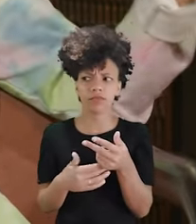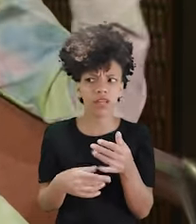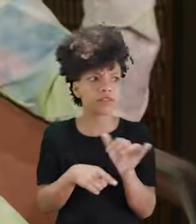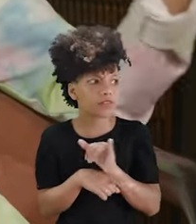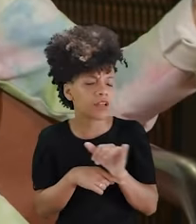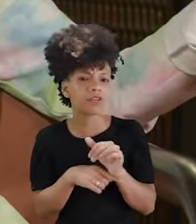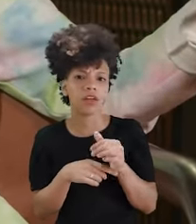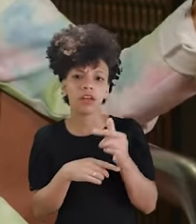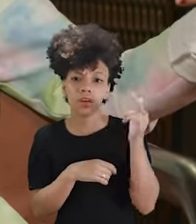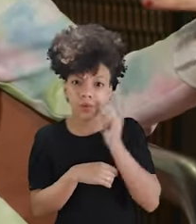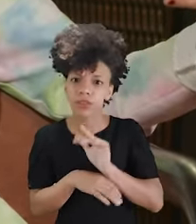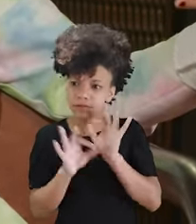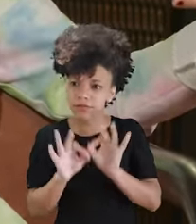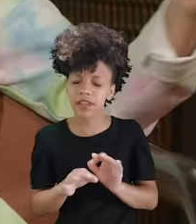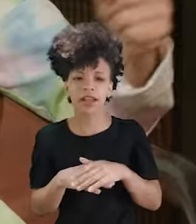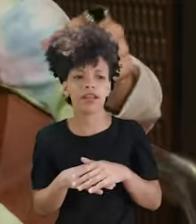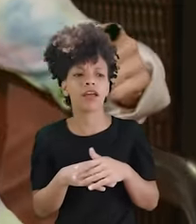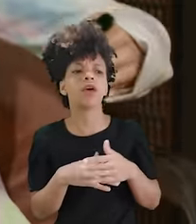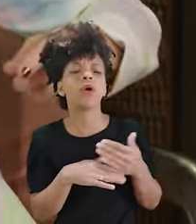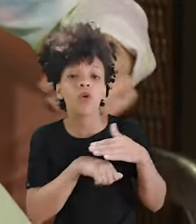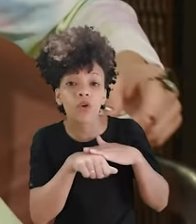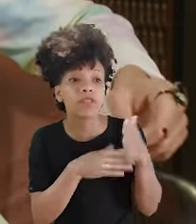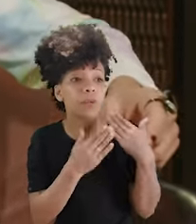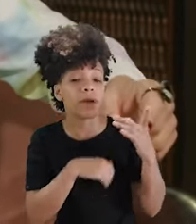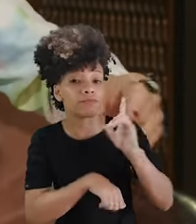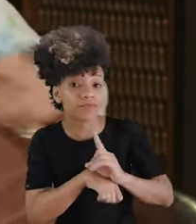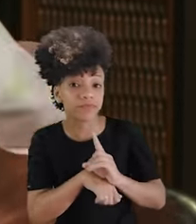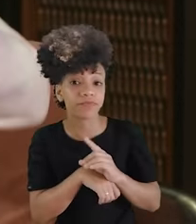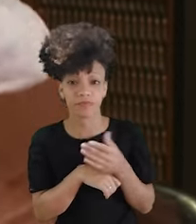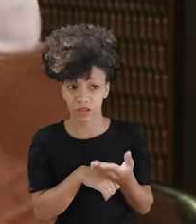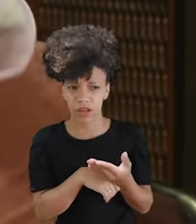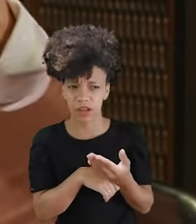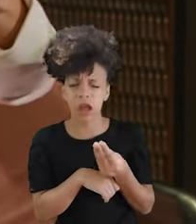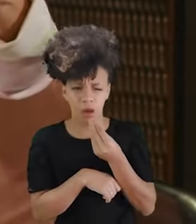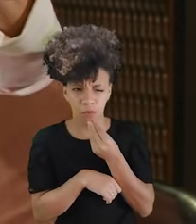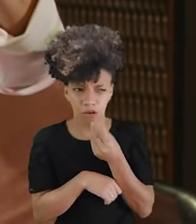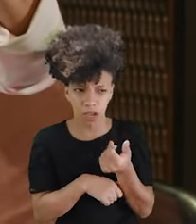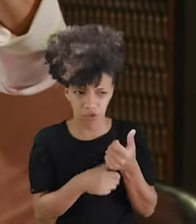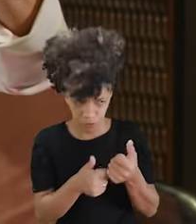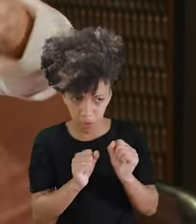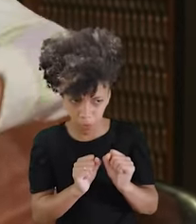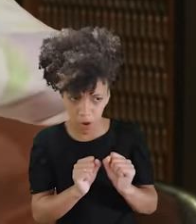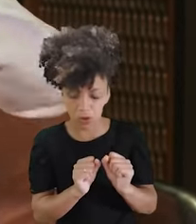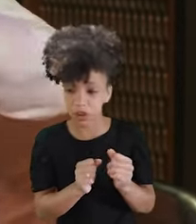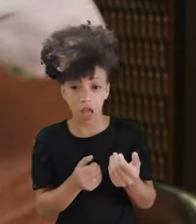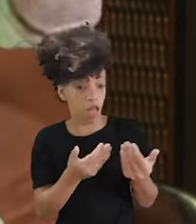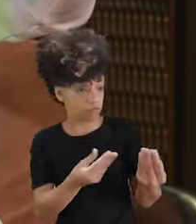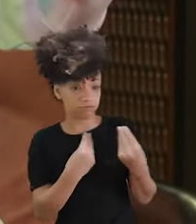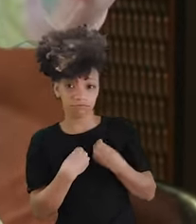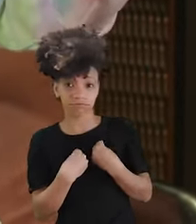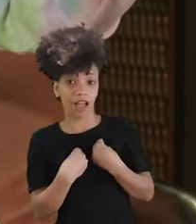poderia o que eu sabia que eu poderia fazer acontecer eu chegava no dia na diretora de Cruzeiro e falava Me Dá permissão para fazer isso